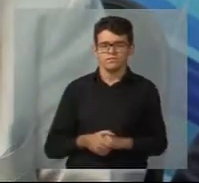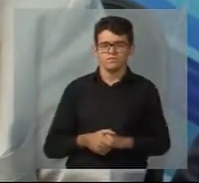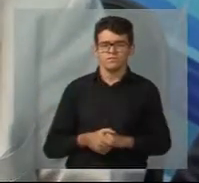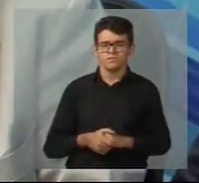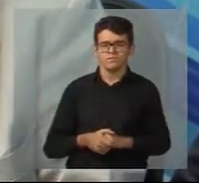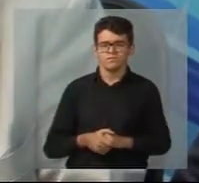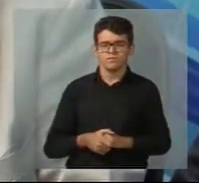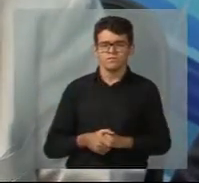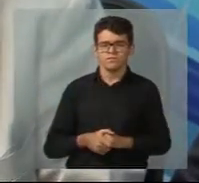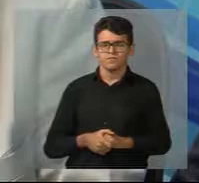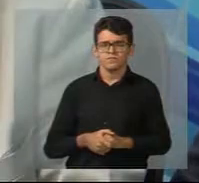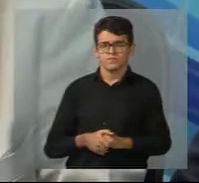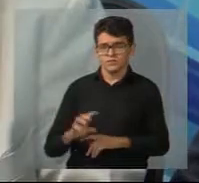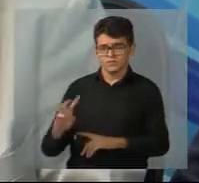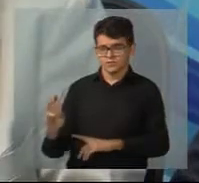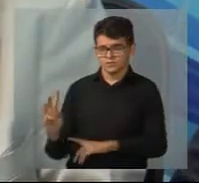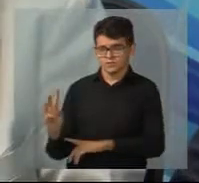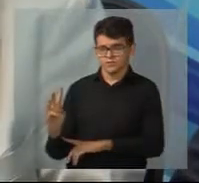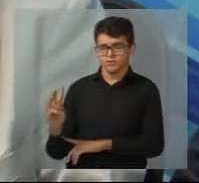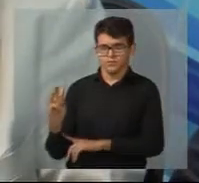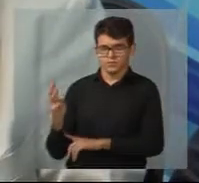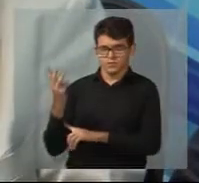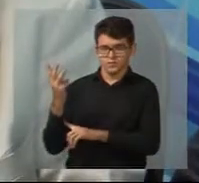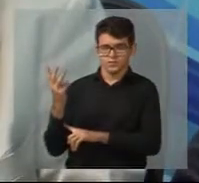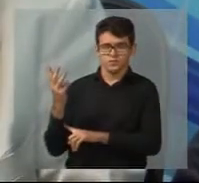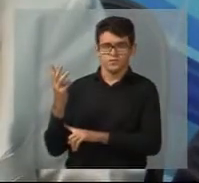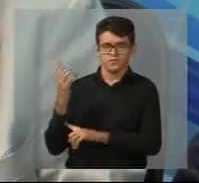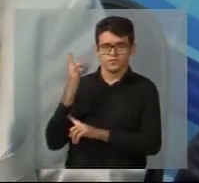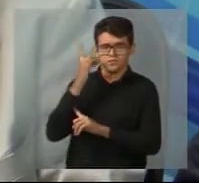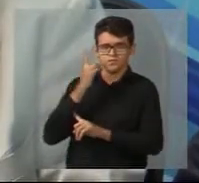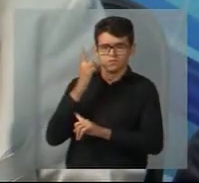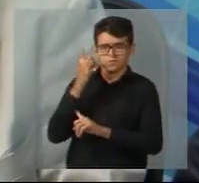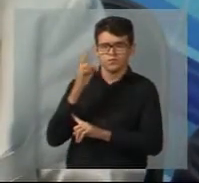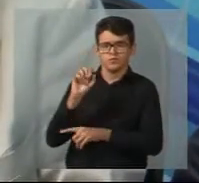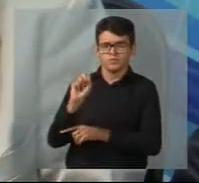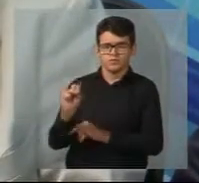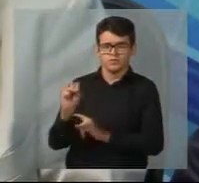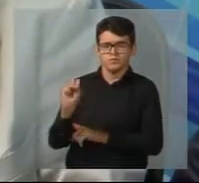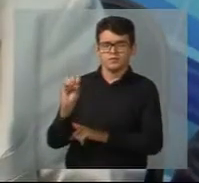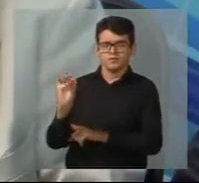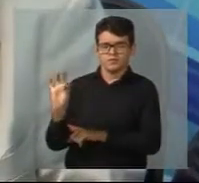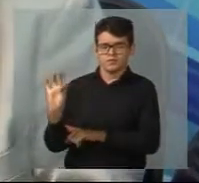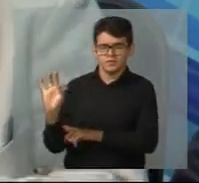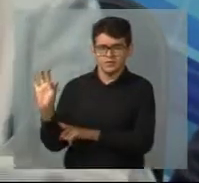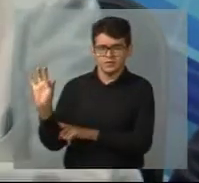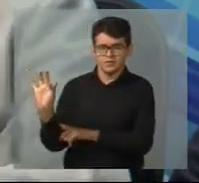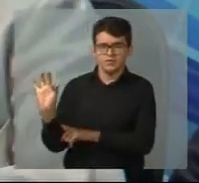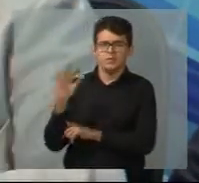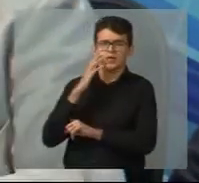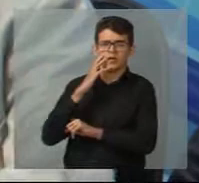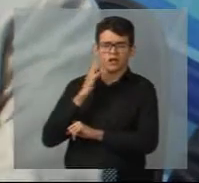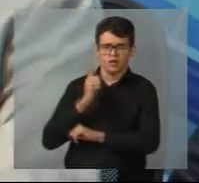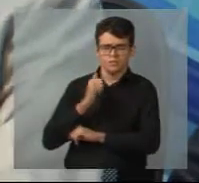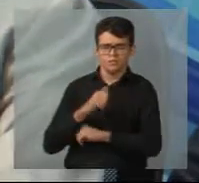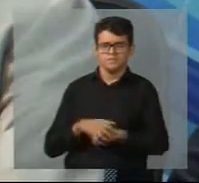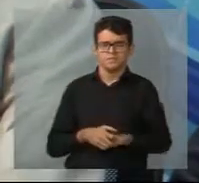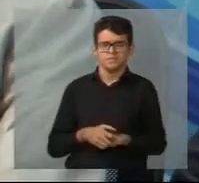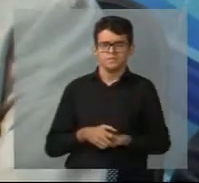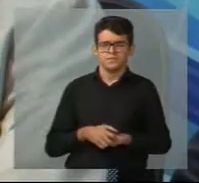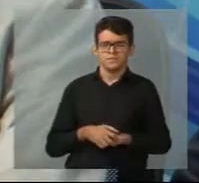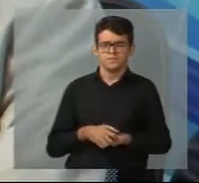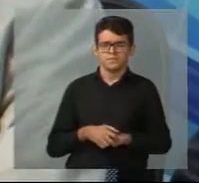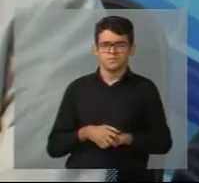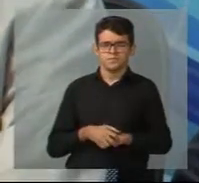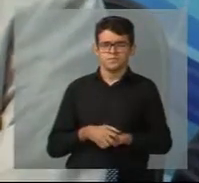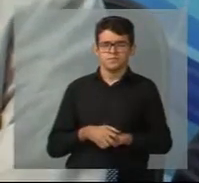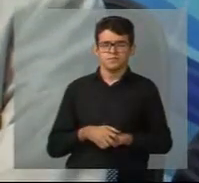mas o Supremo está politizado, né? E eu não ouso fazer prognósticos. Mas